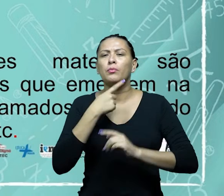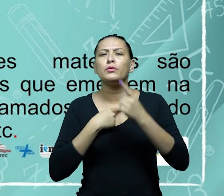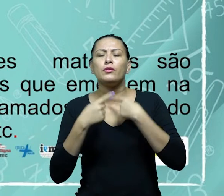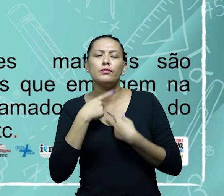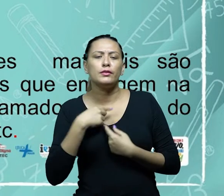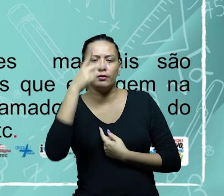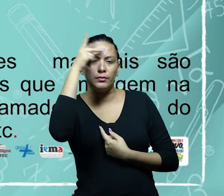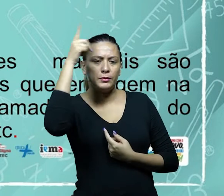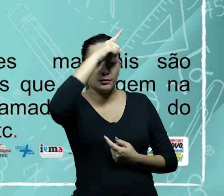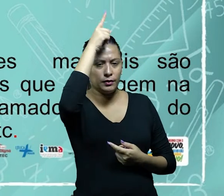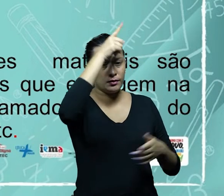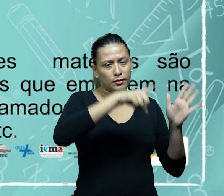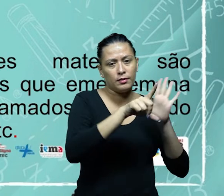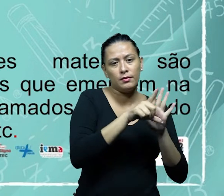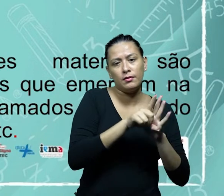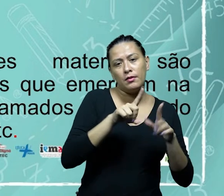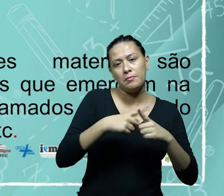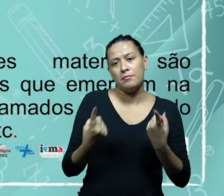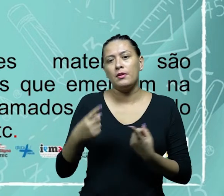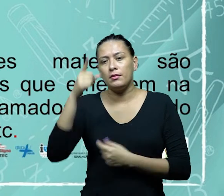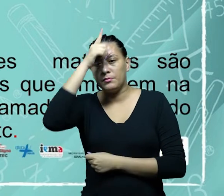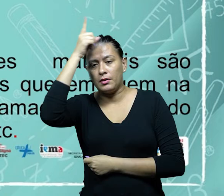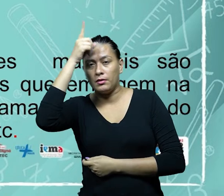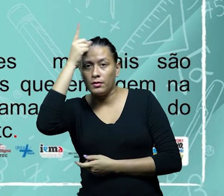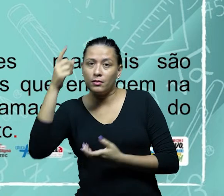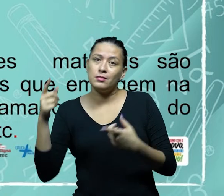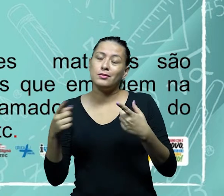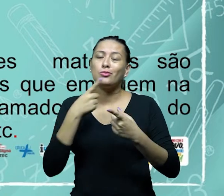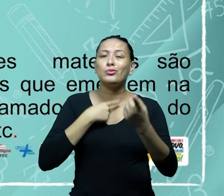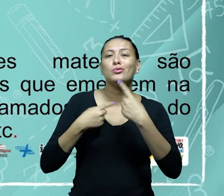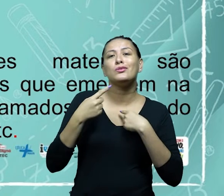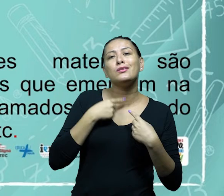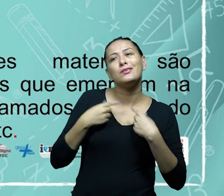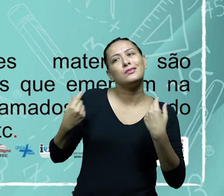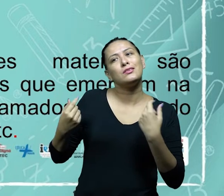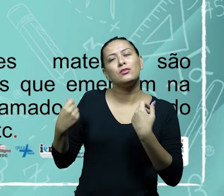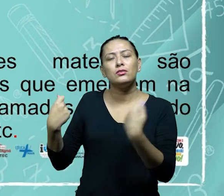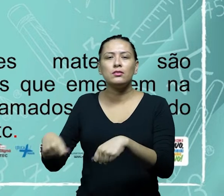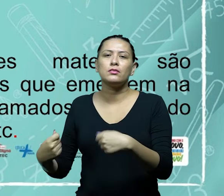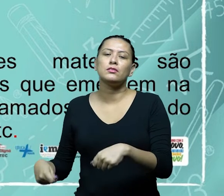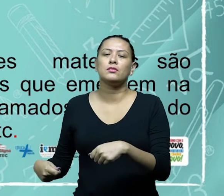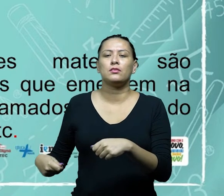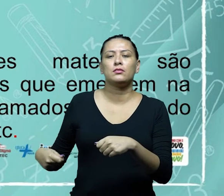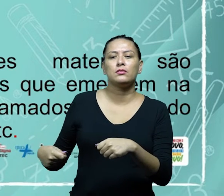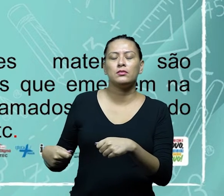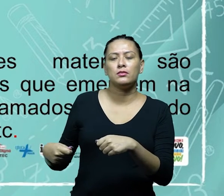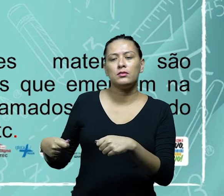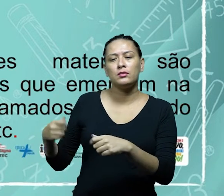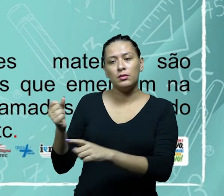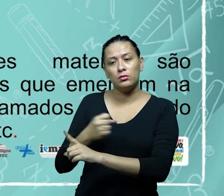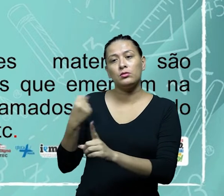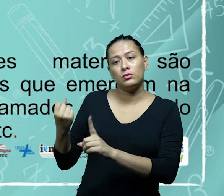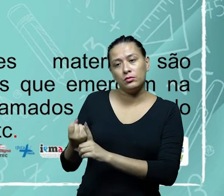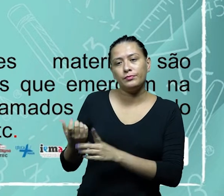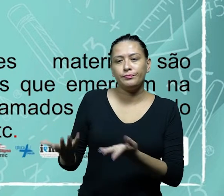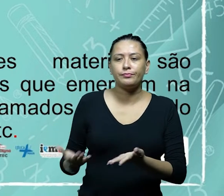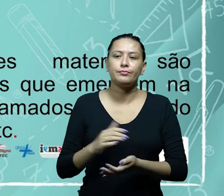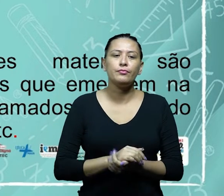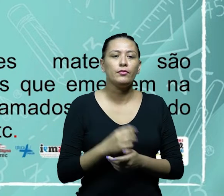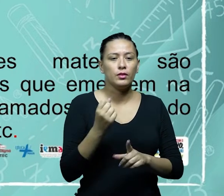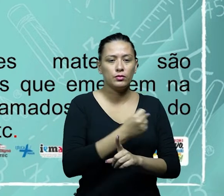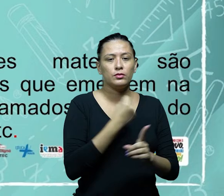né mas se uma criação que se lastreia do querer social né ele se lastreia não querer